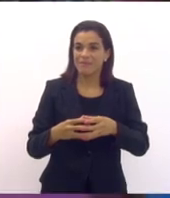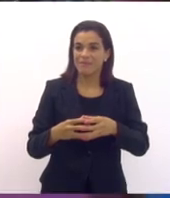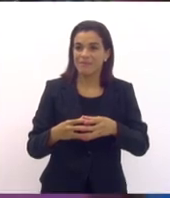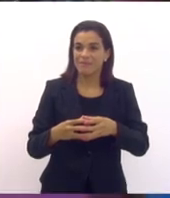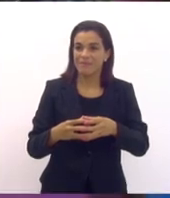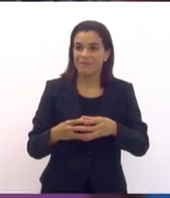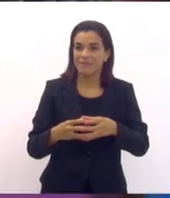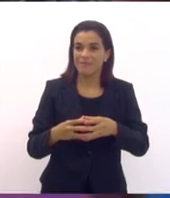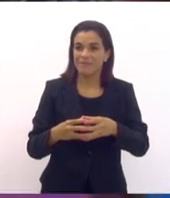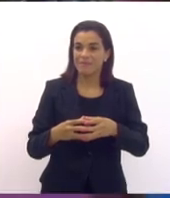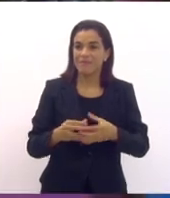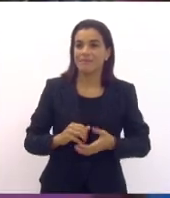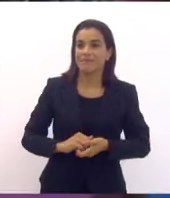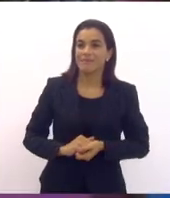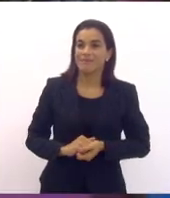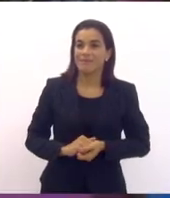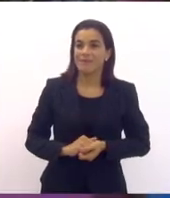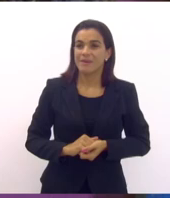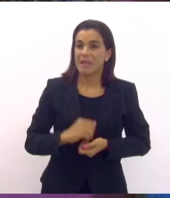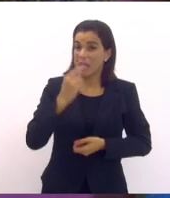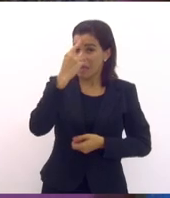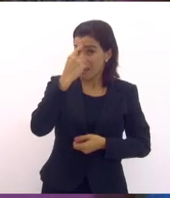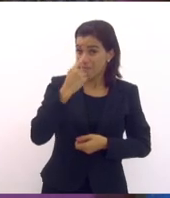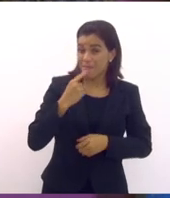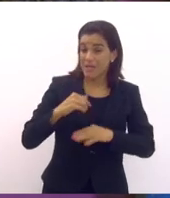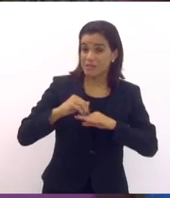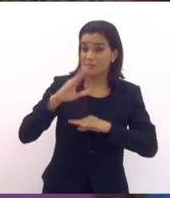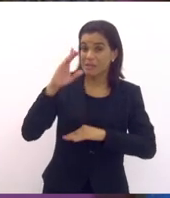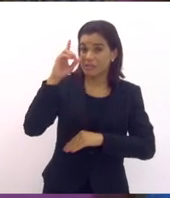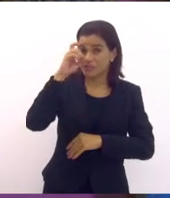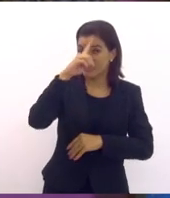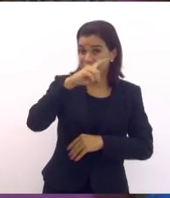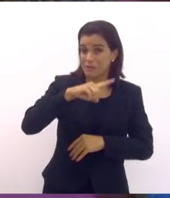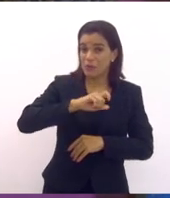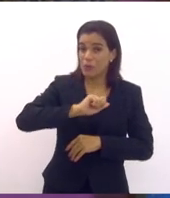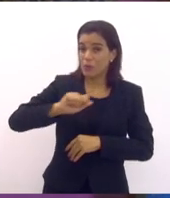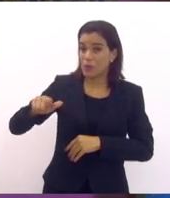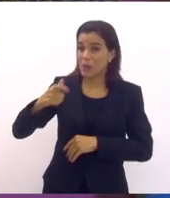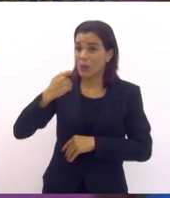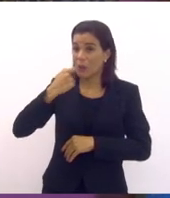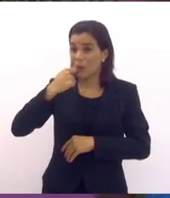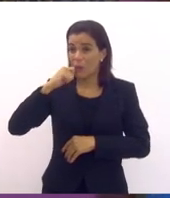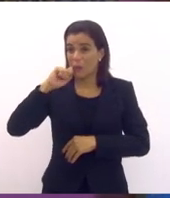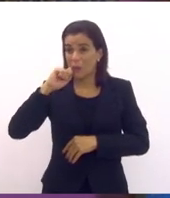é a imagem tá mais difícil do que o Pom da